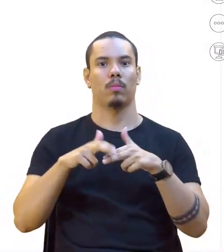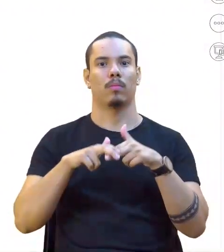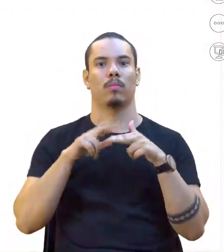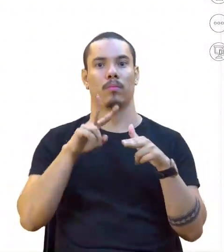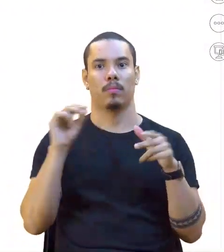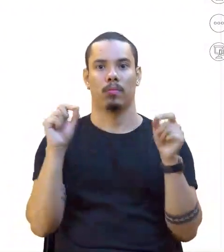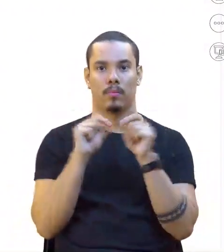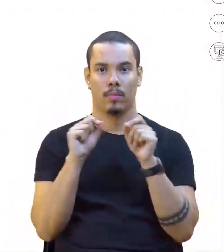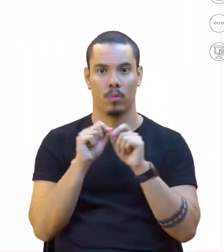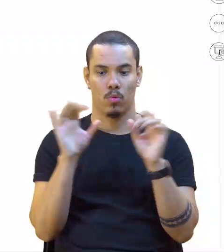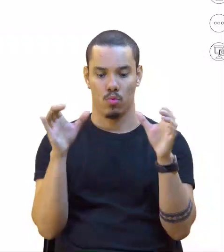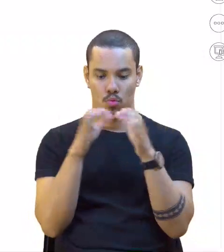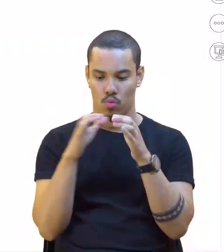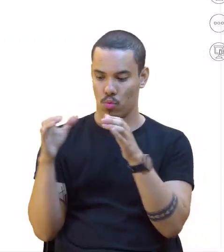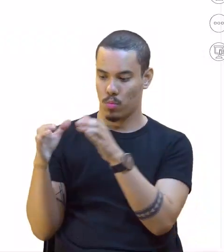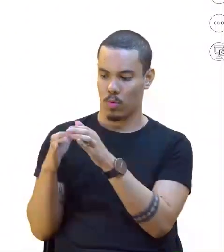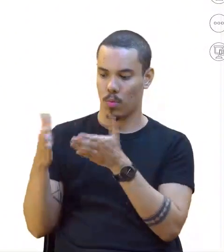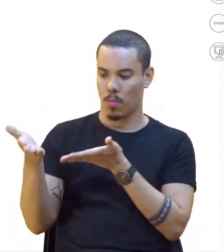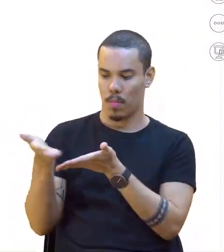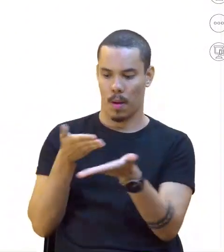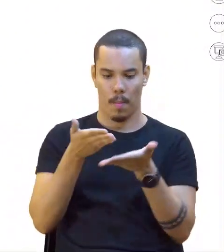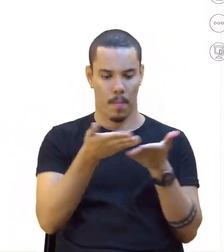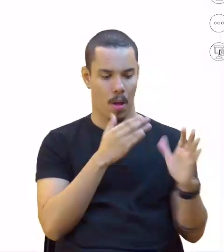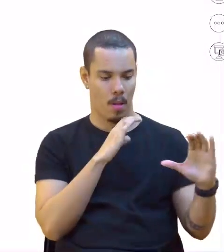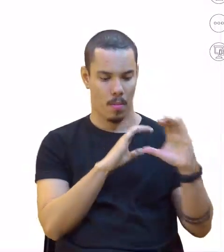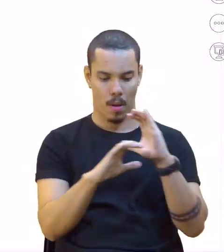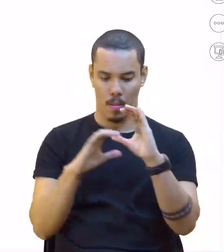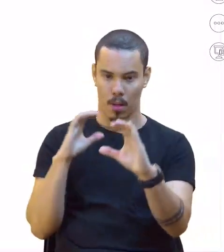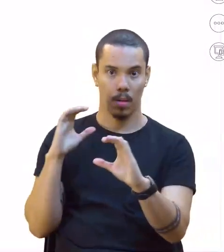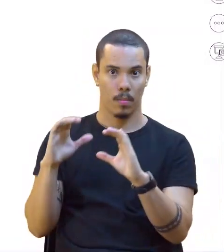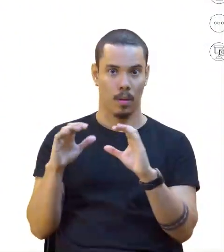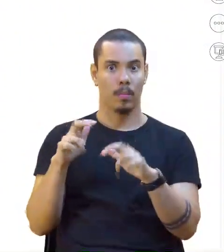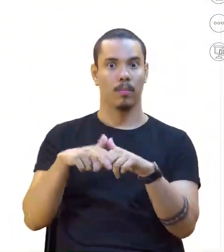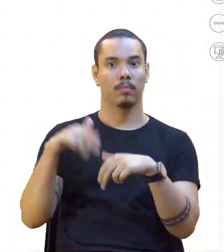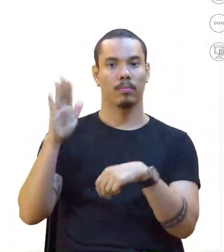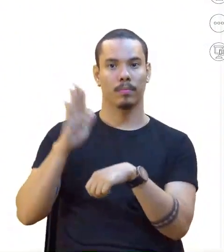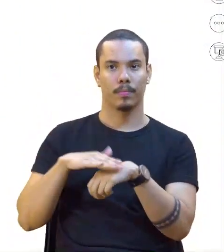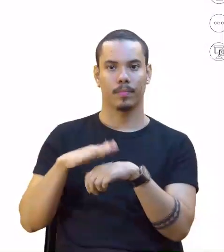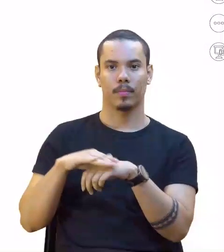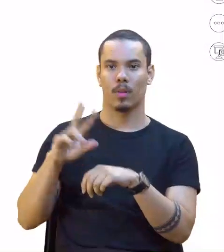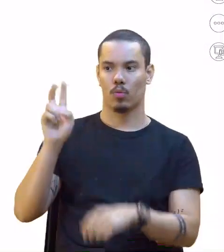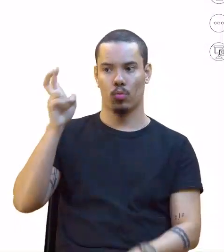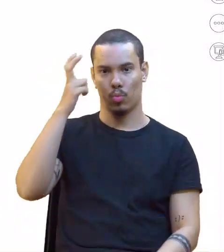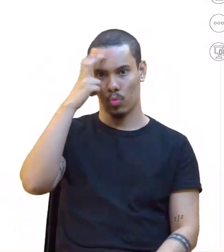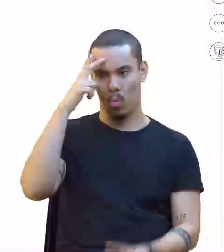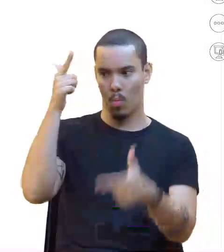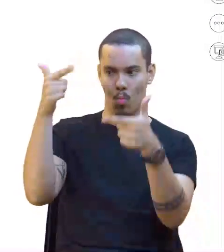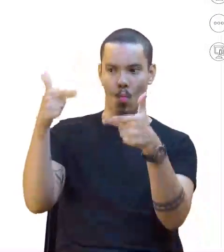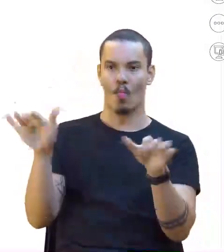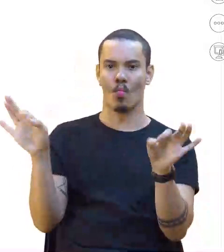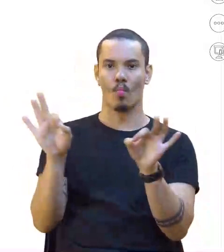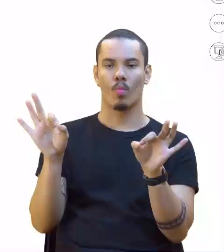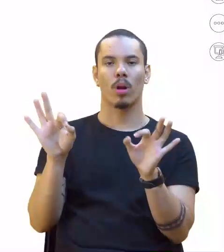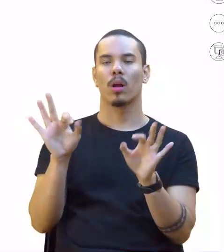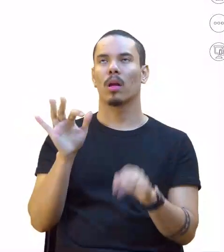fazendo um grupo e o outro se comunicar. Para ela, a cultura sem aspas é algo que